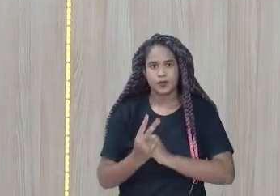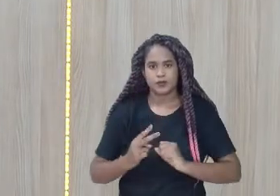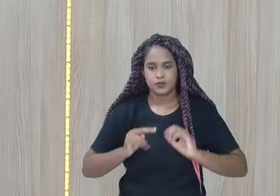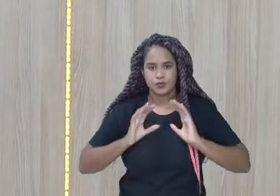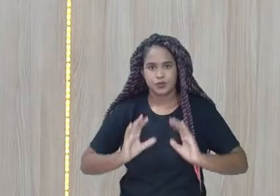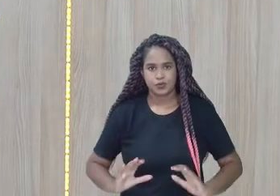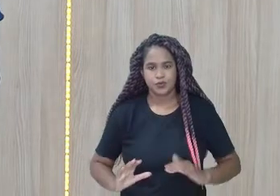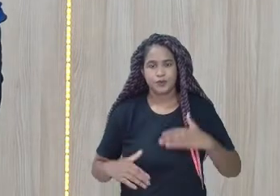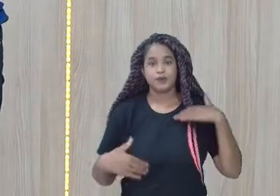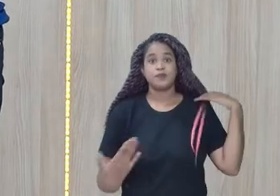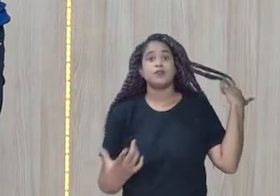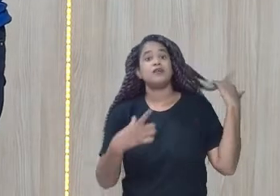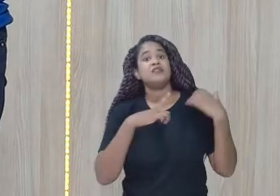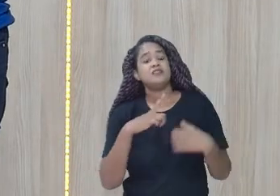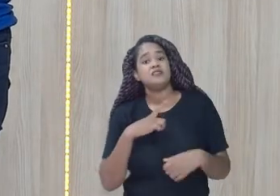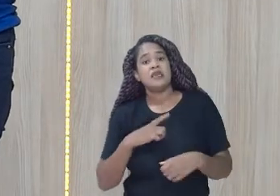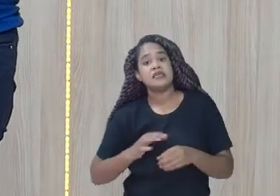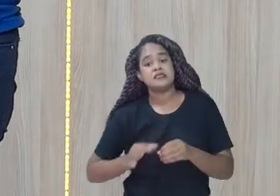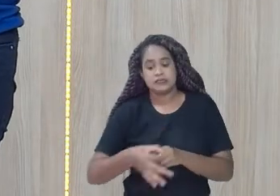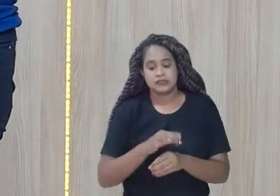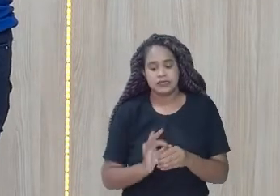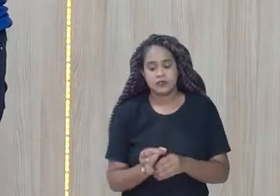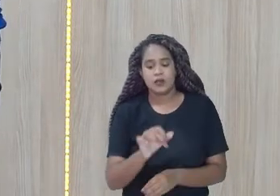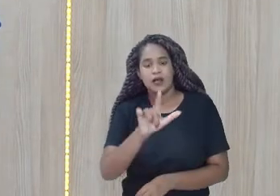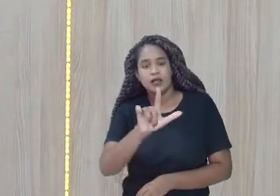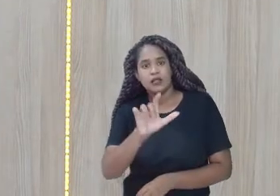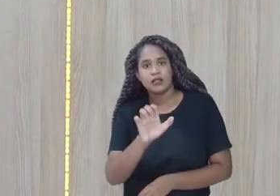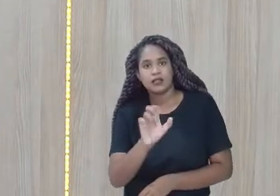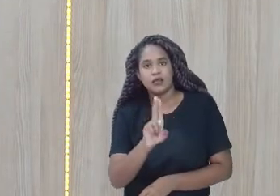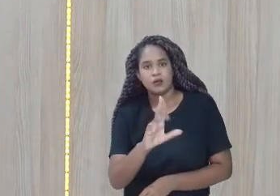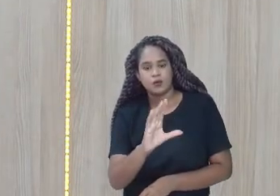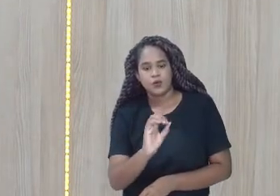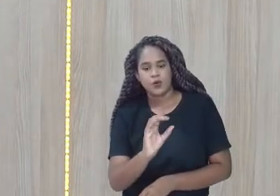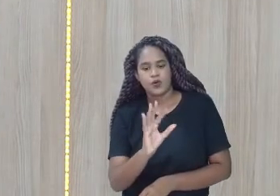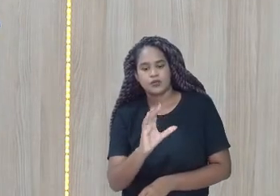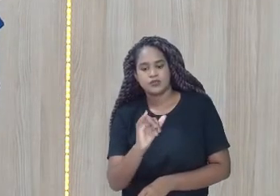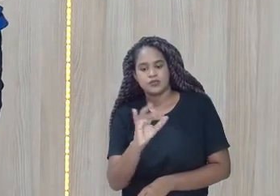né, que estão aí nos defendendo, ele vai atingir logo